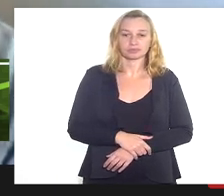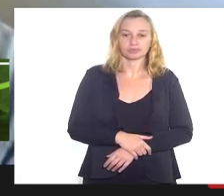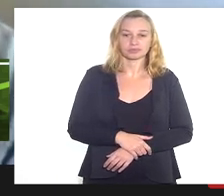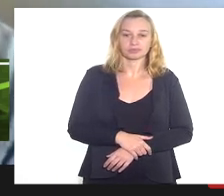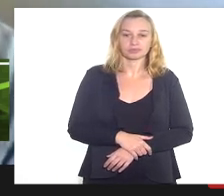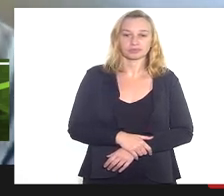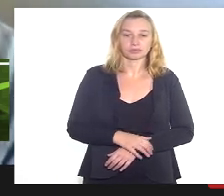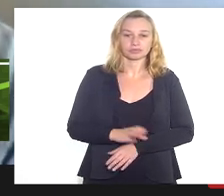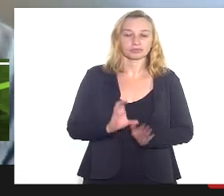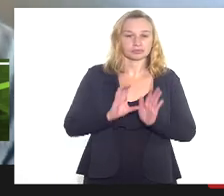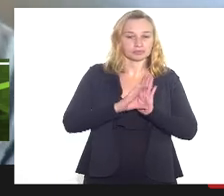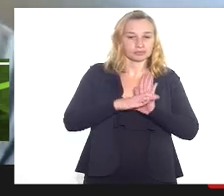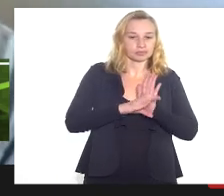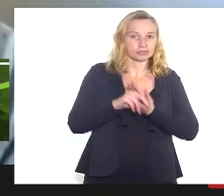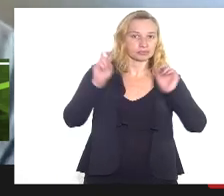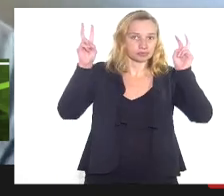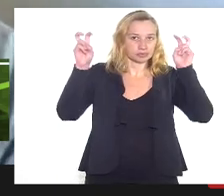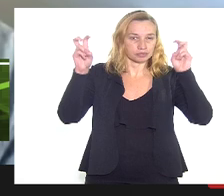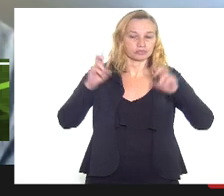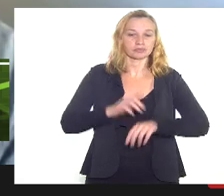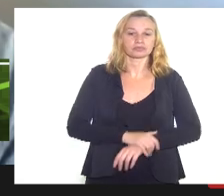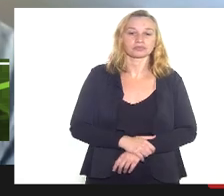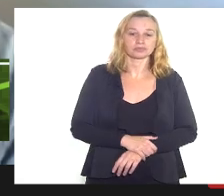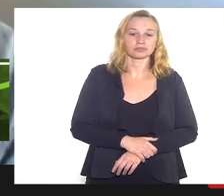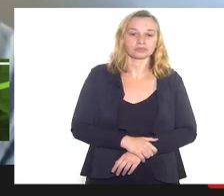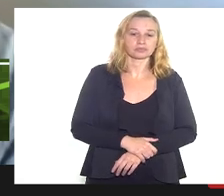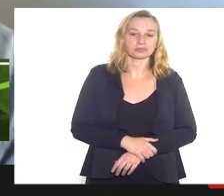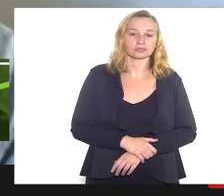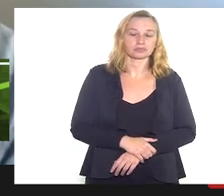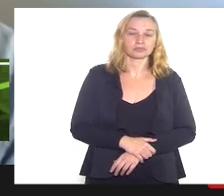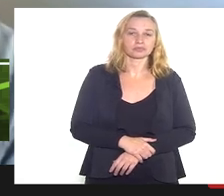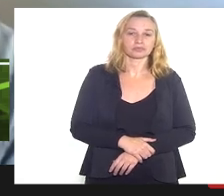um conceito sobre isso. Inclusive,